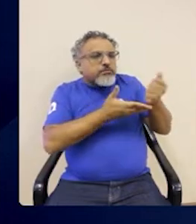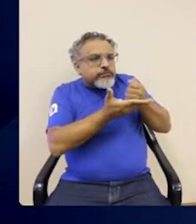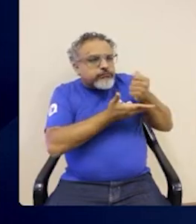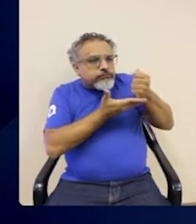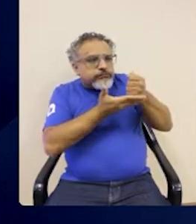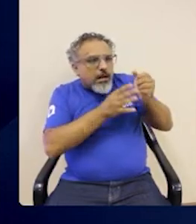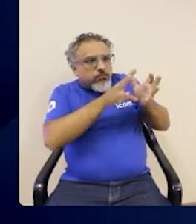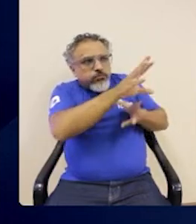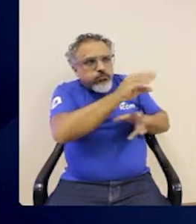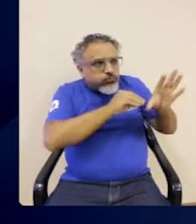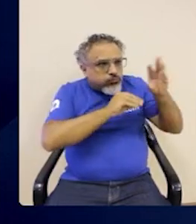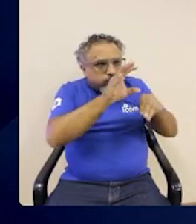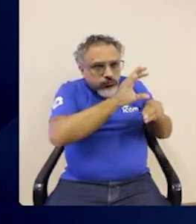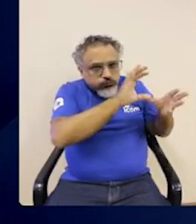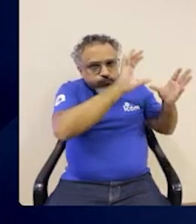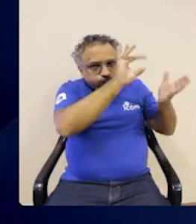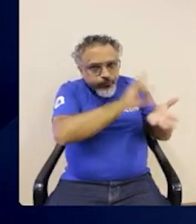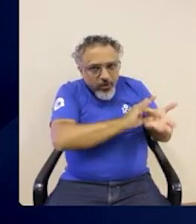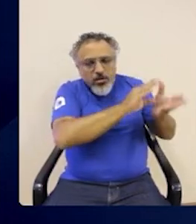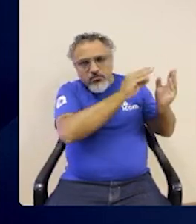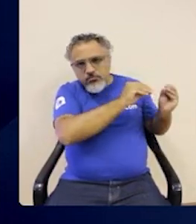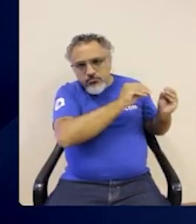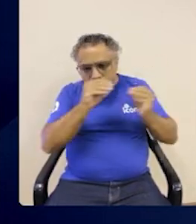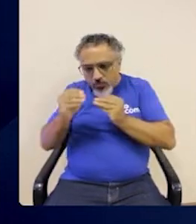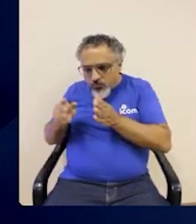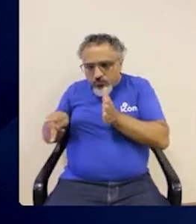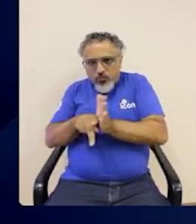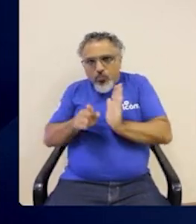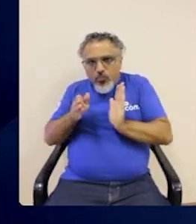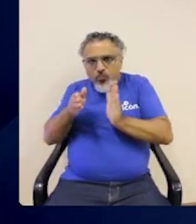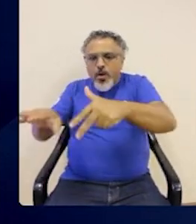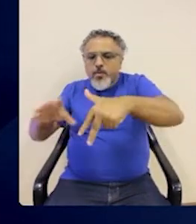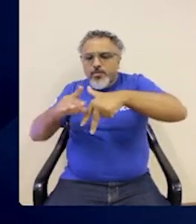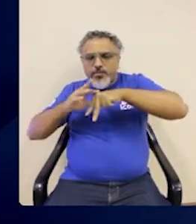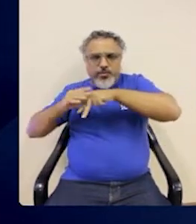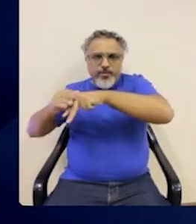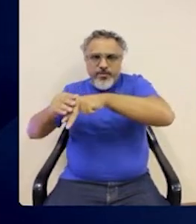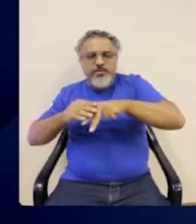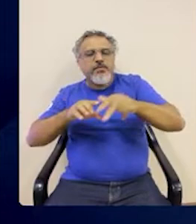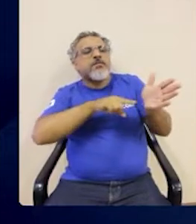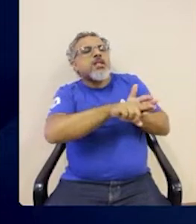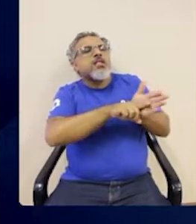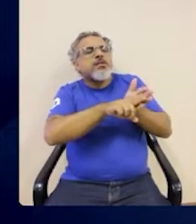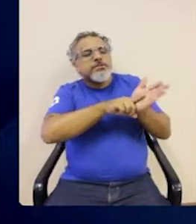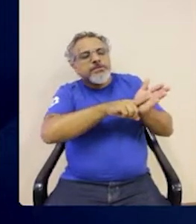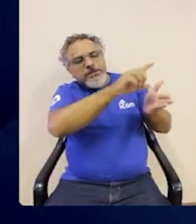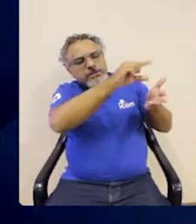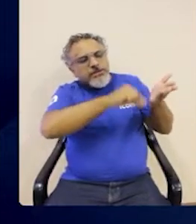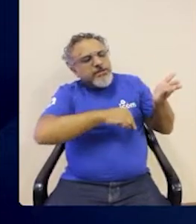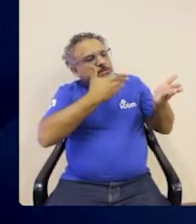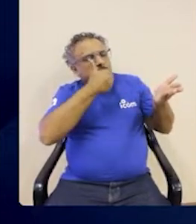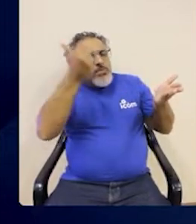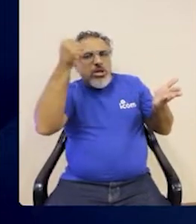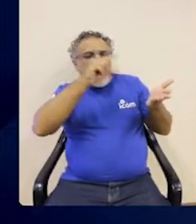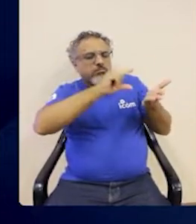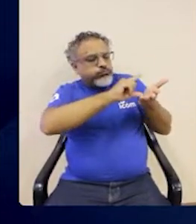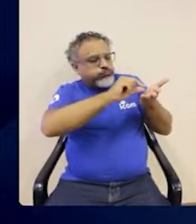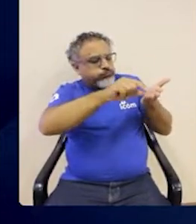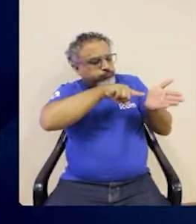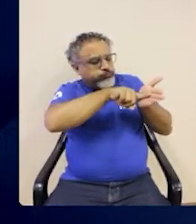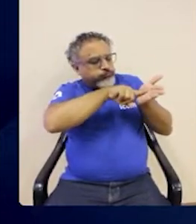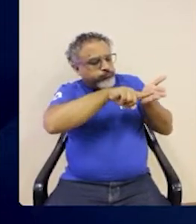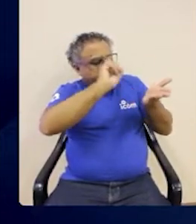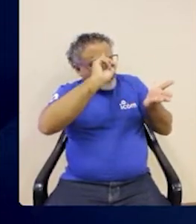uma busca que ela seja efetiva, que ela seja direcionada, conseguir fazer uma análise crítica dessas melhores evidências para tomar